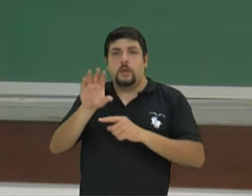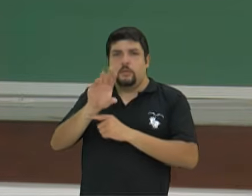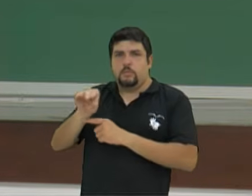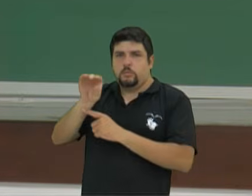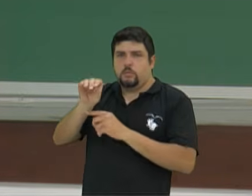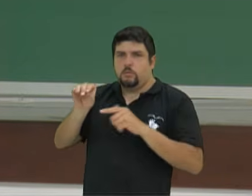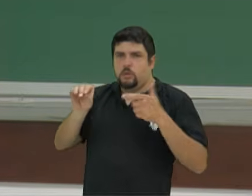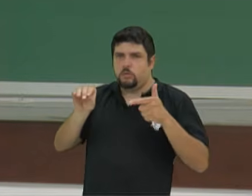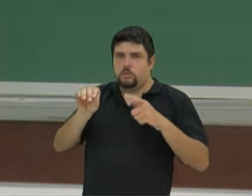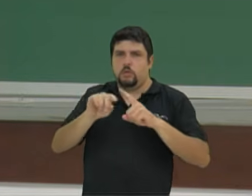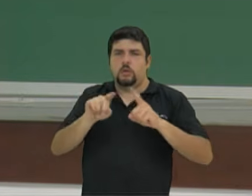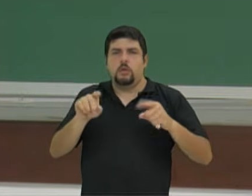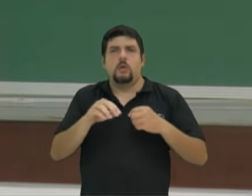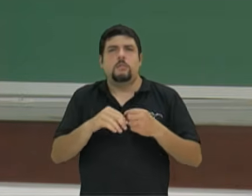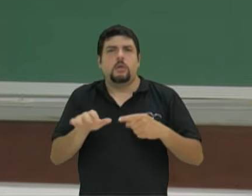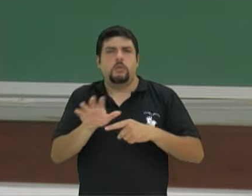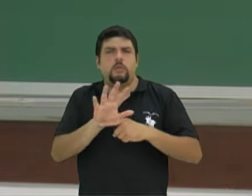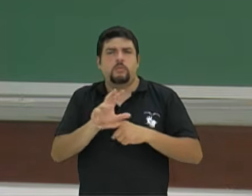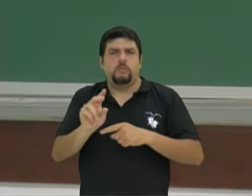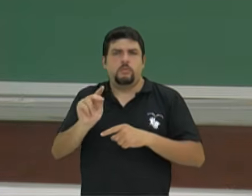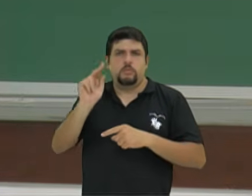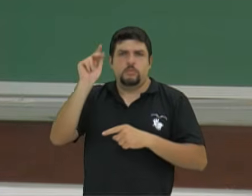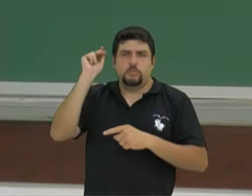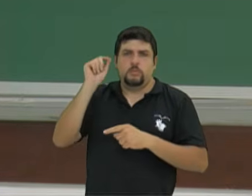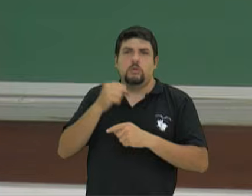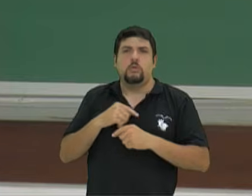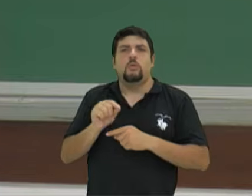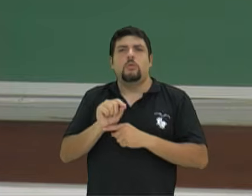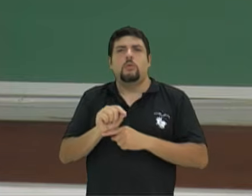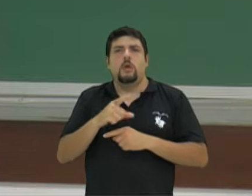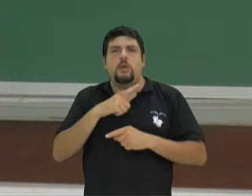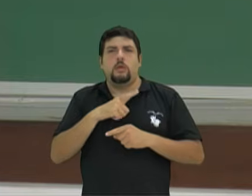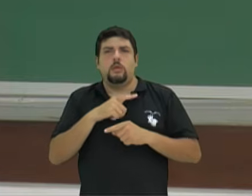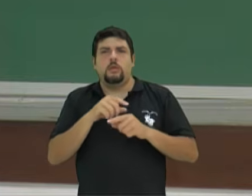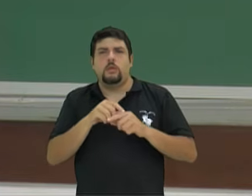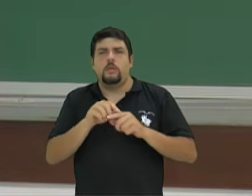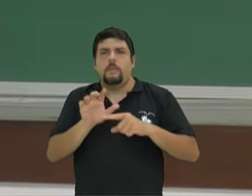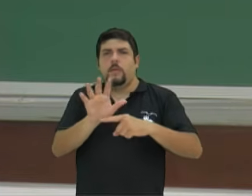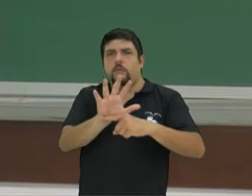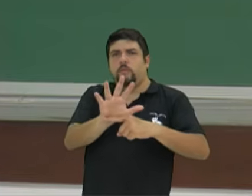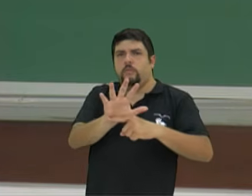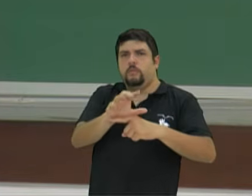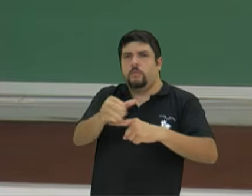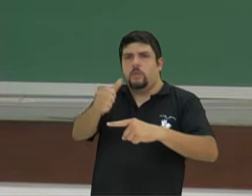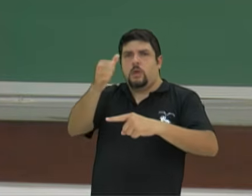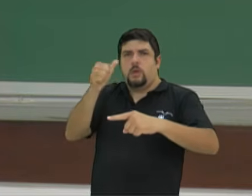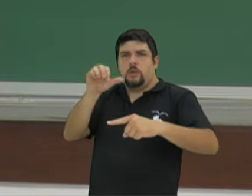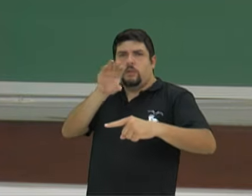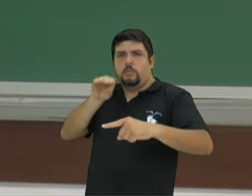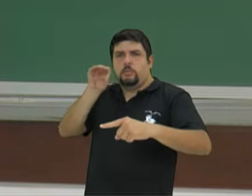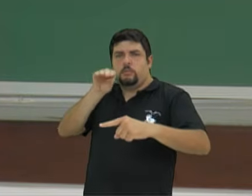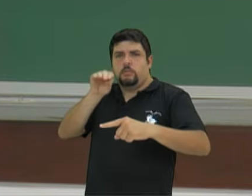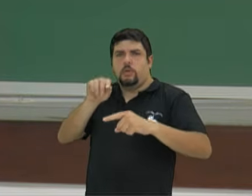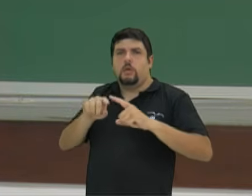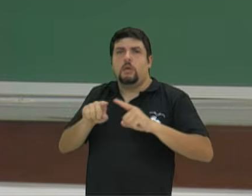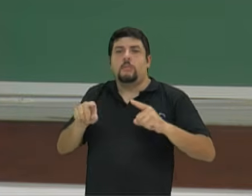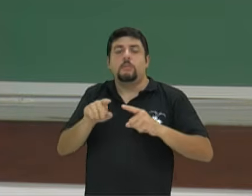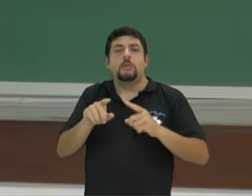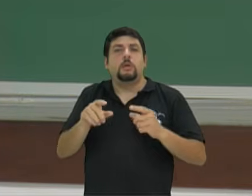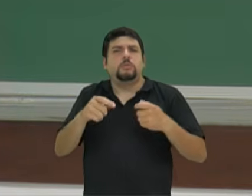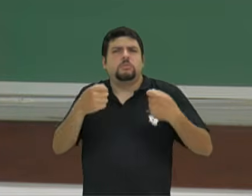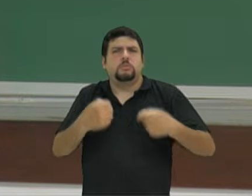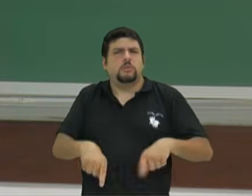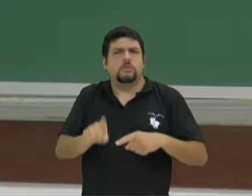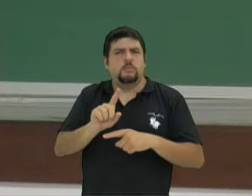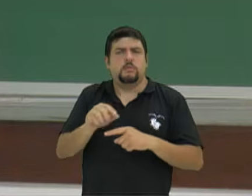tem a trilha sonora. Tinha alguns filmes até numa determinada época que tinha um narrador. A partir desse momento do cinema moderno, os filmes não precisam mais de um